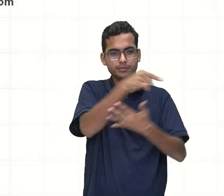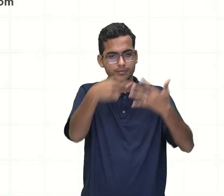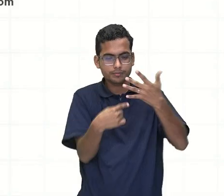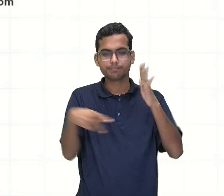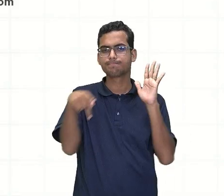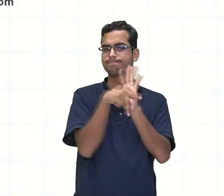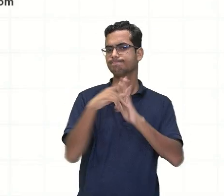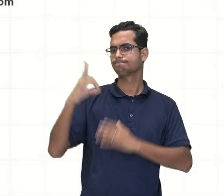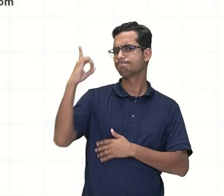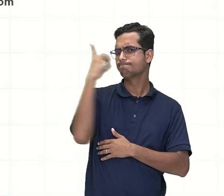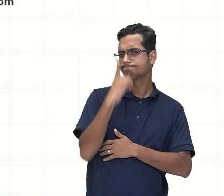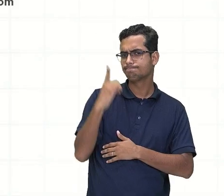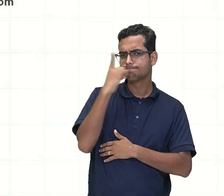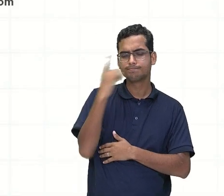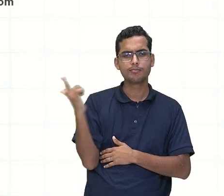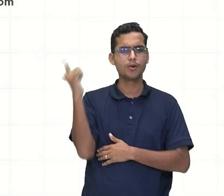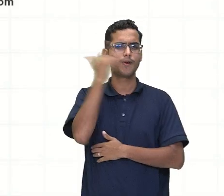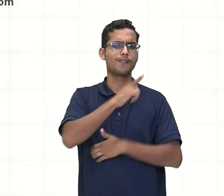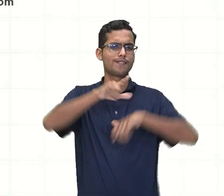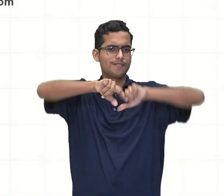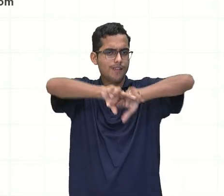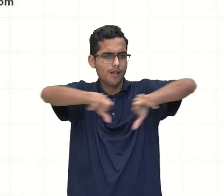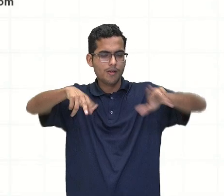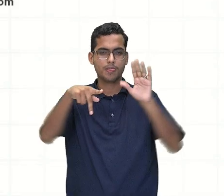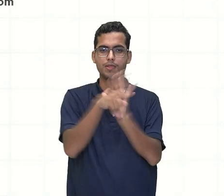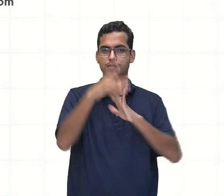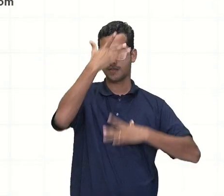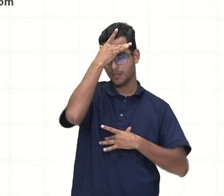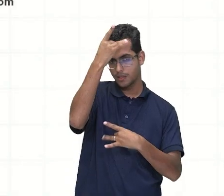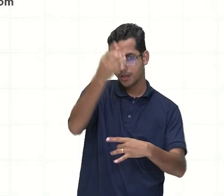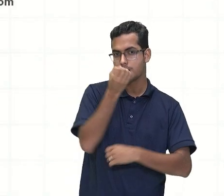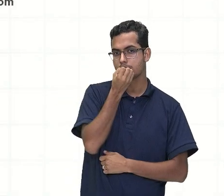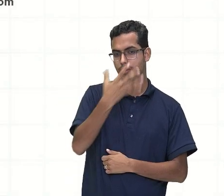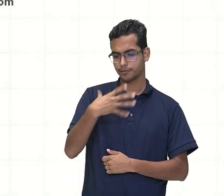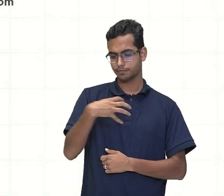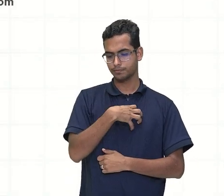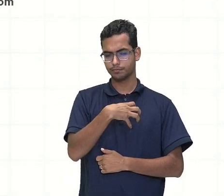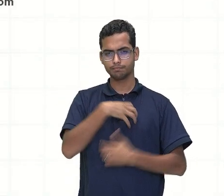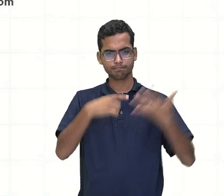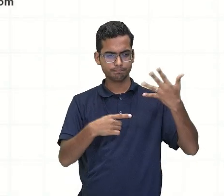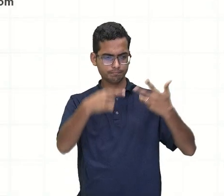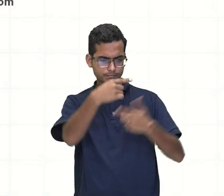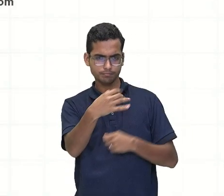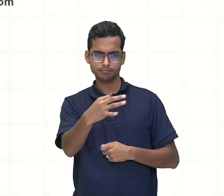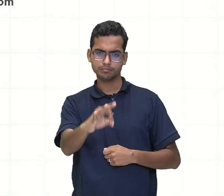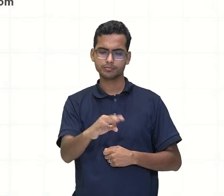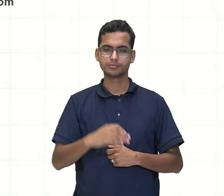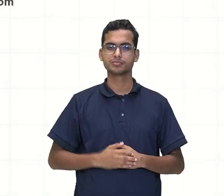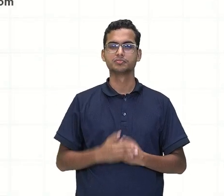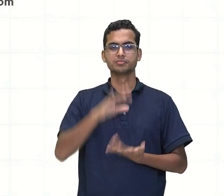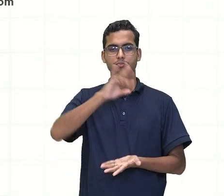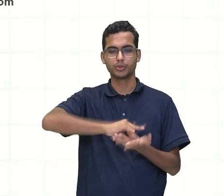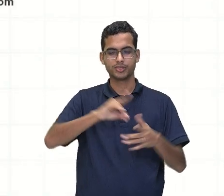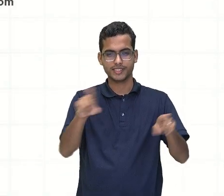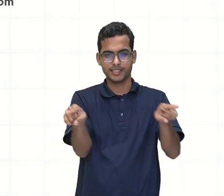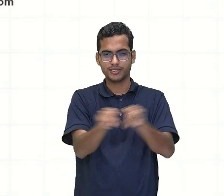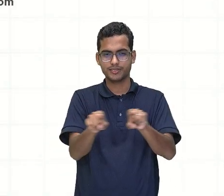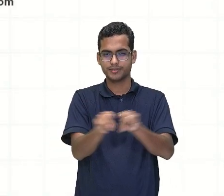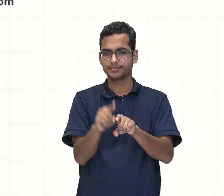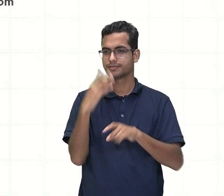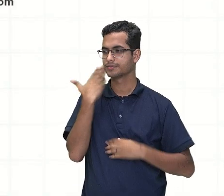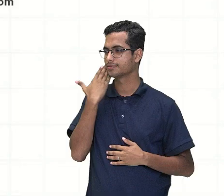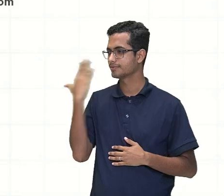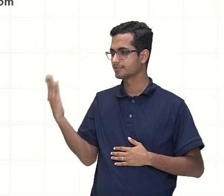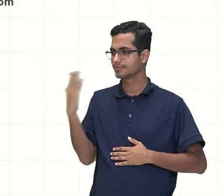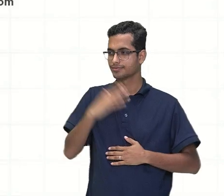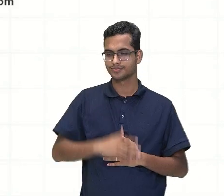cotidianas que vão alimentar essa dimensão da fé e do bem-estar. Então a gente vai pensar, vamos olhar alguns exemplos bem concretos nesse